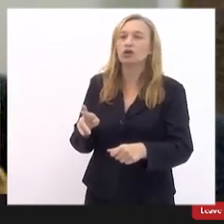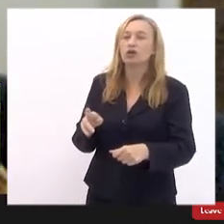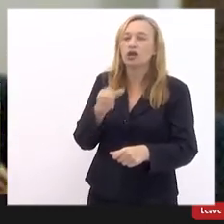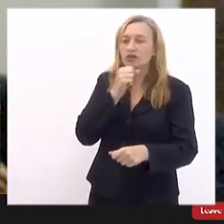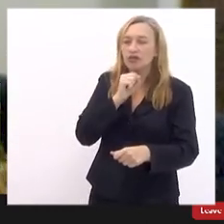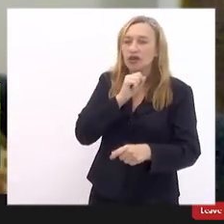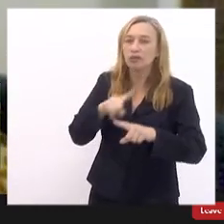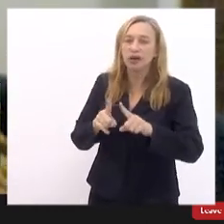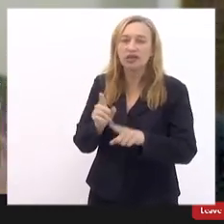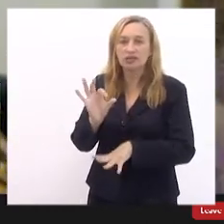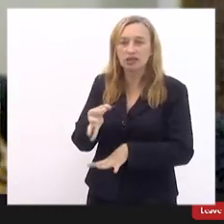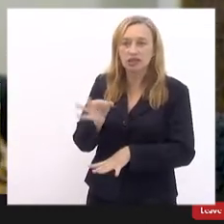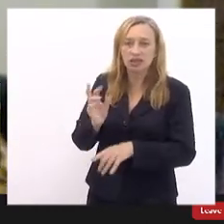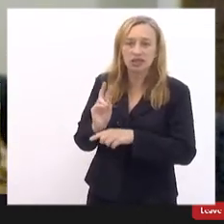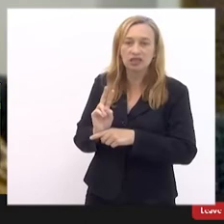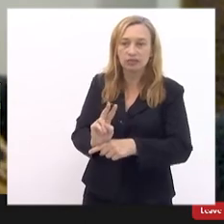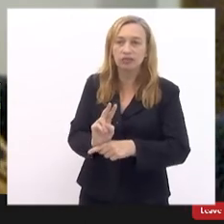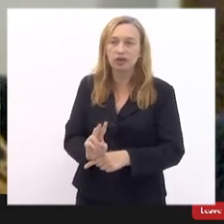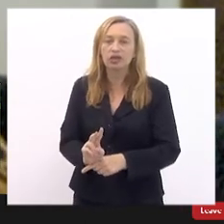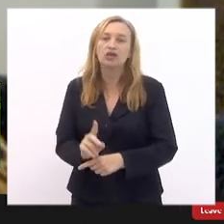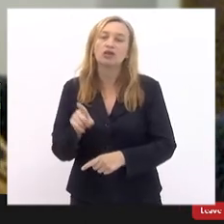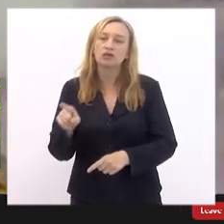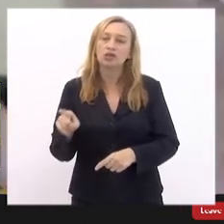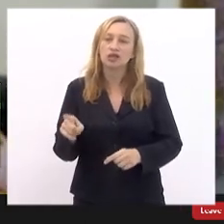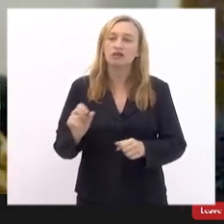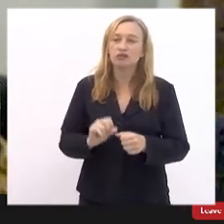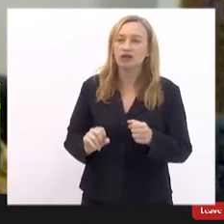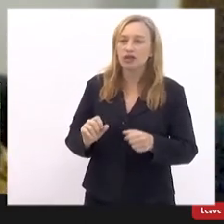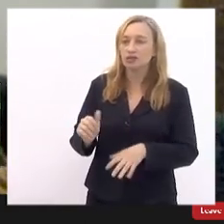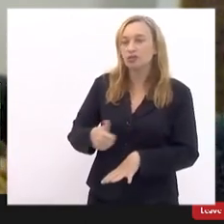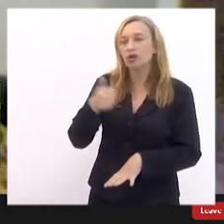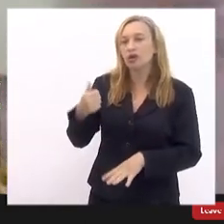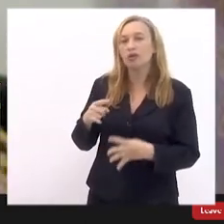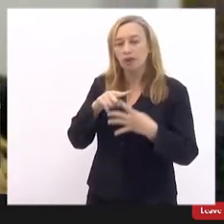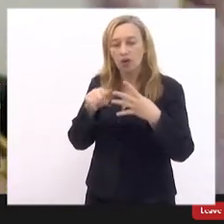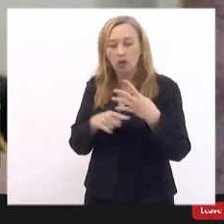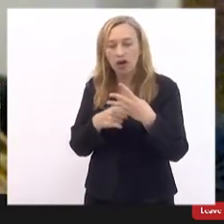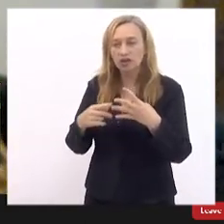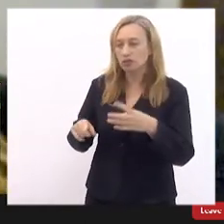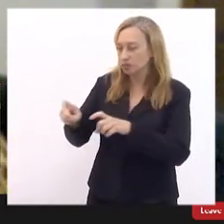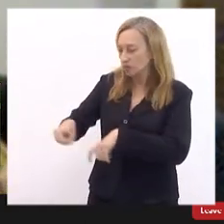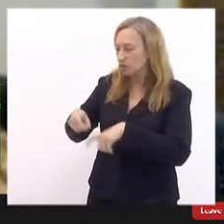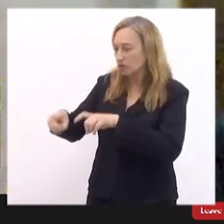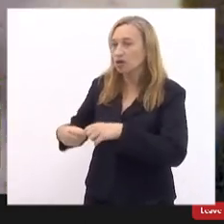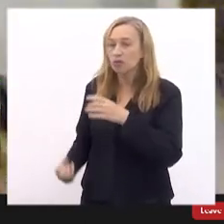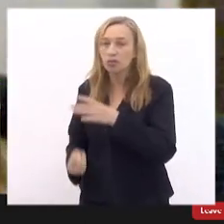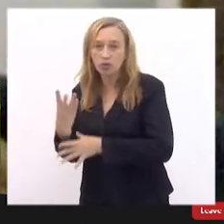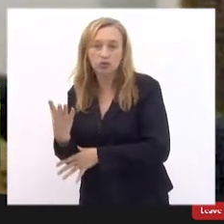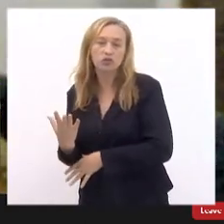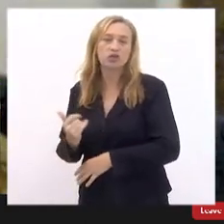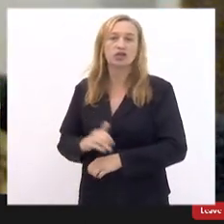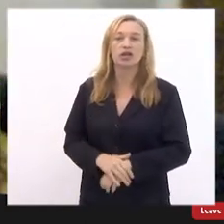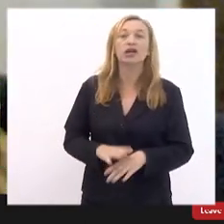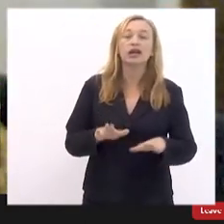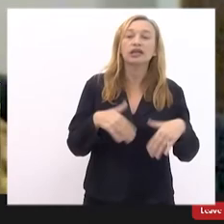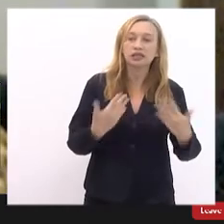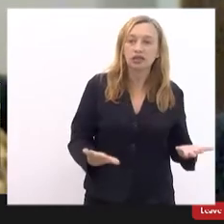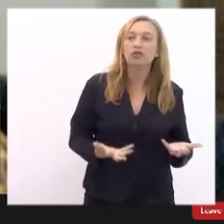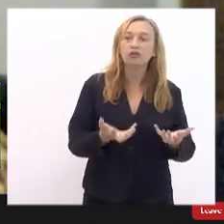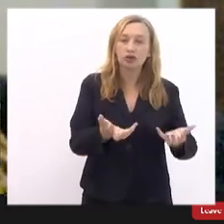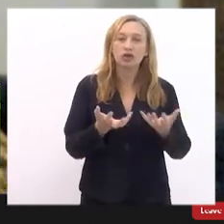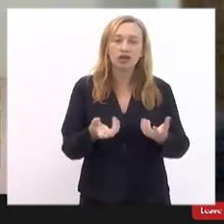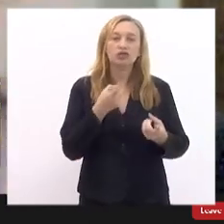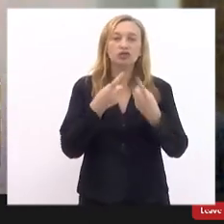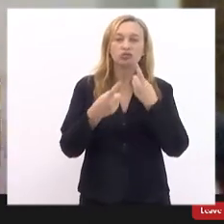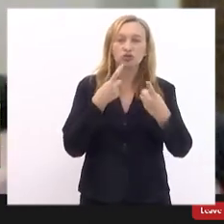uma garantia. Ou seja, você criou as condições necessárias para 4 agricultores produzir como ninguém. Então, isso que a gente quer